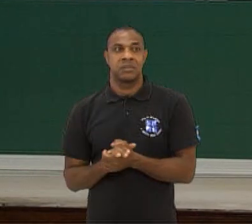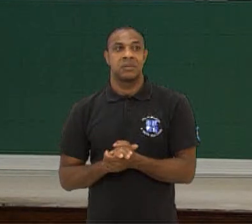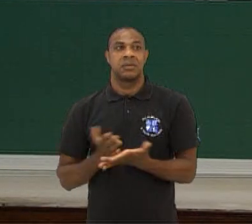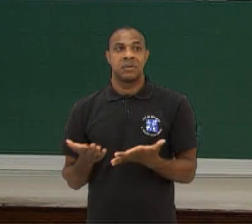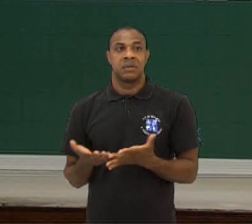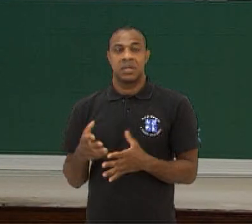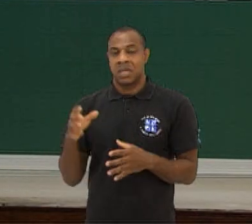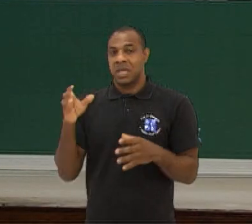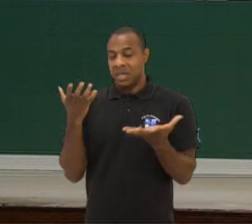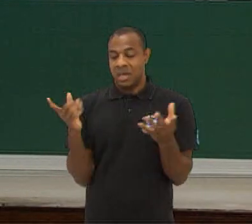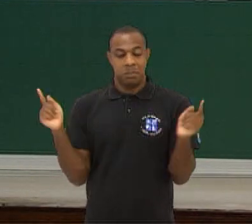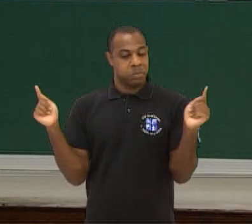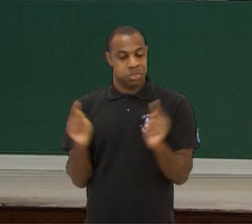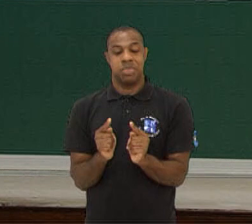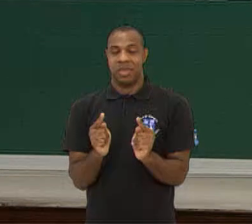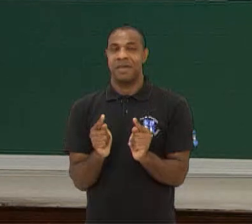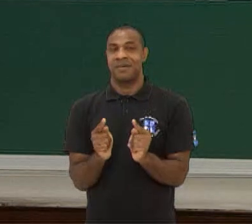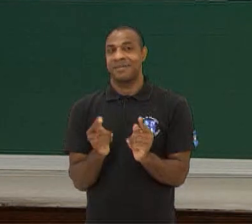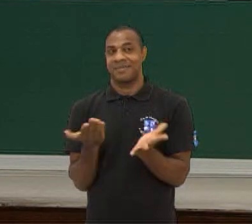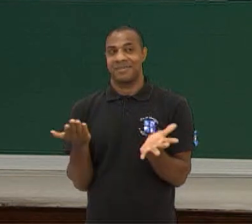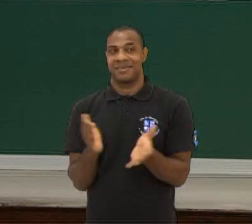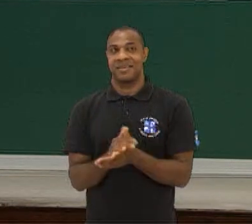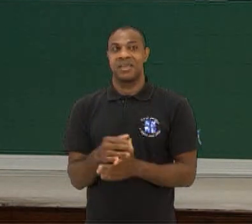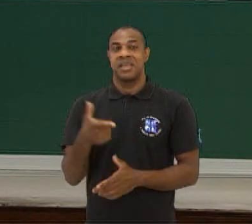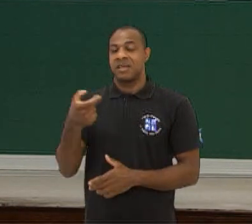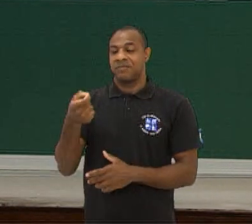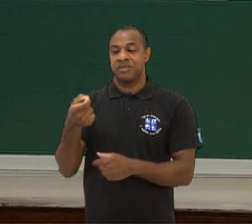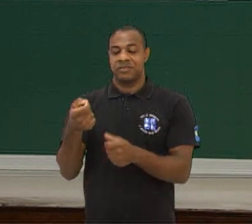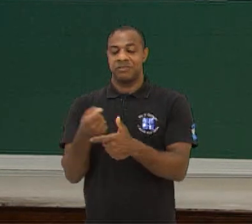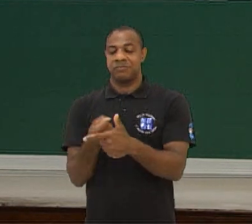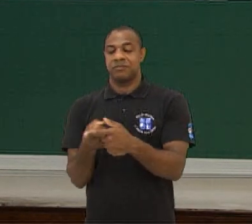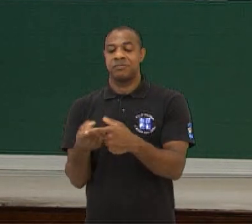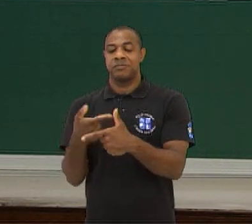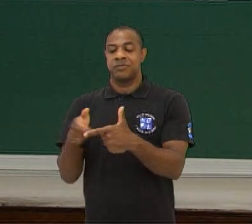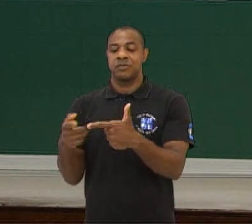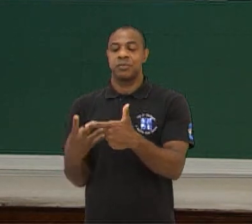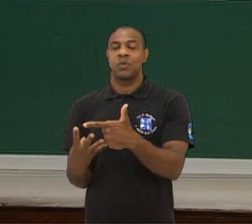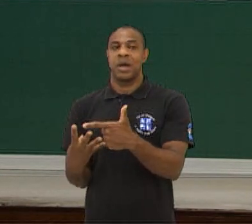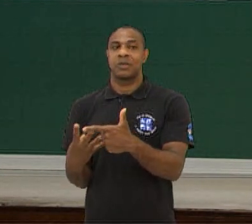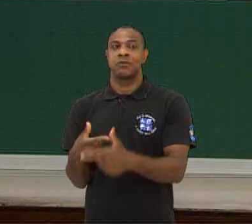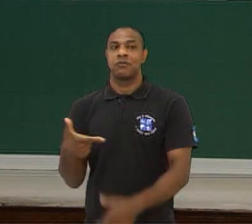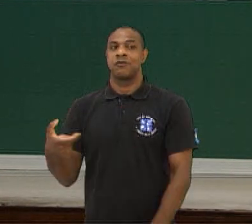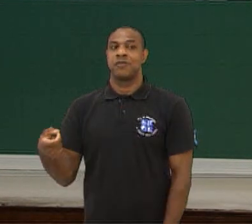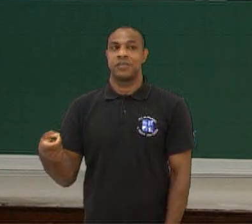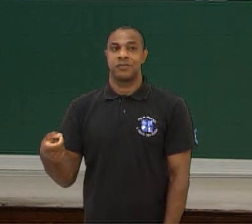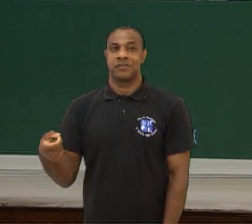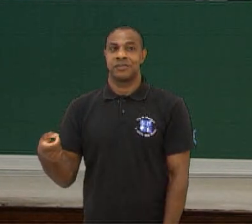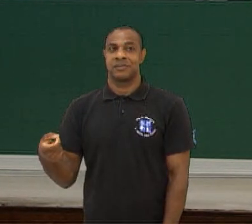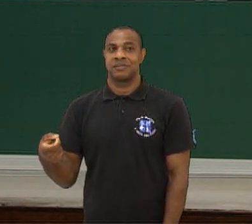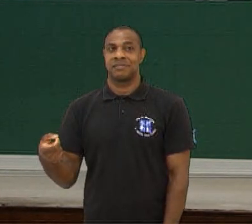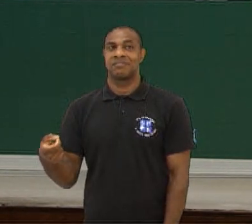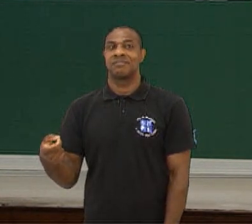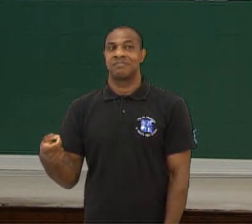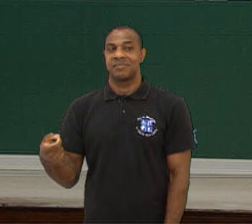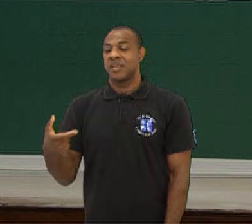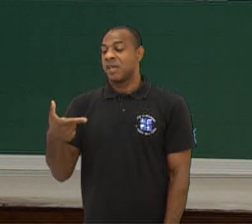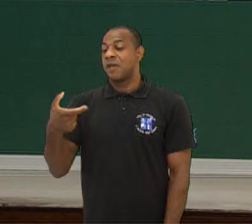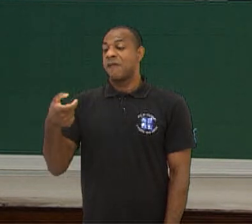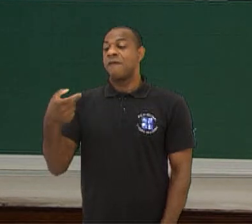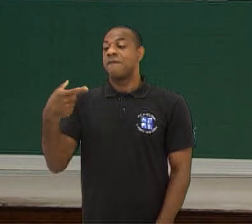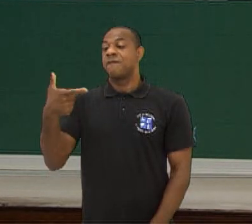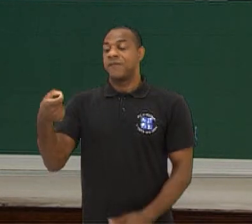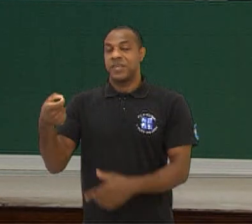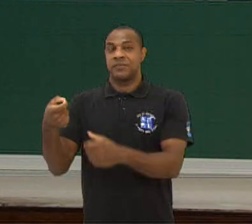mais abreviada de nós falarmos. 20 dividido por 4, 5. Então, 4 vezes 5, 20. Tira